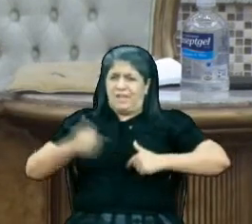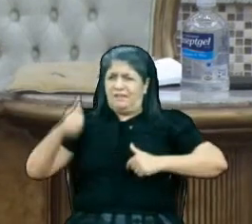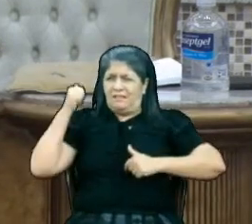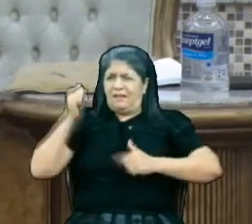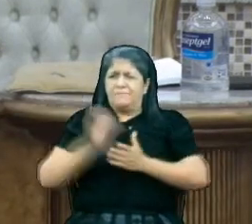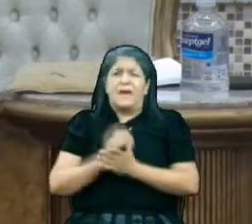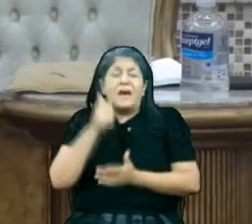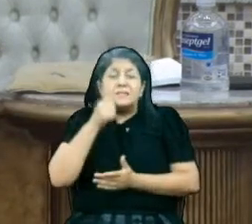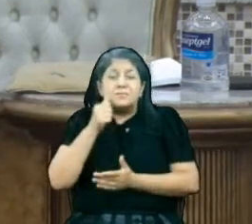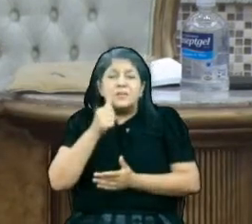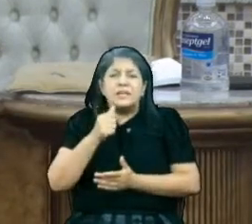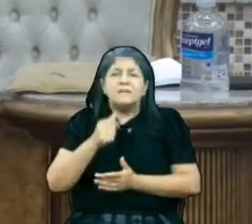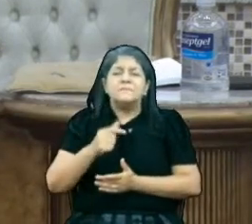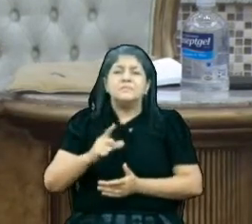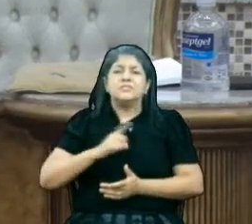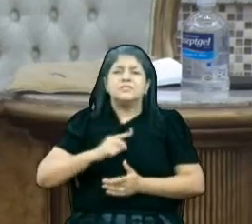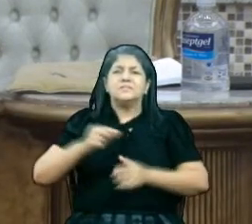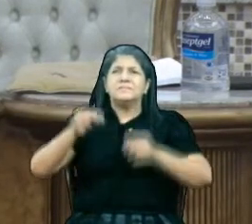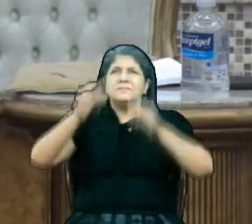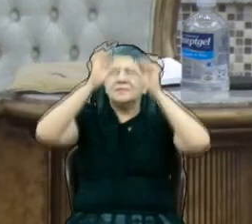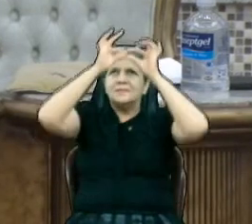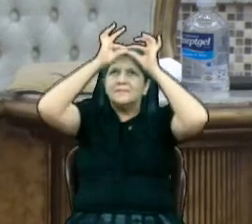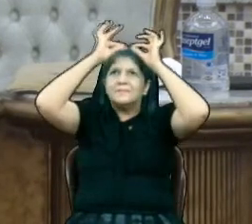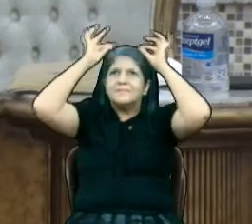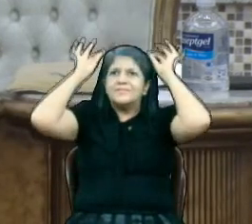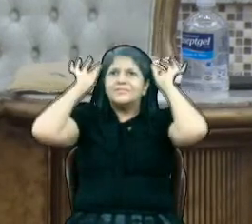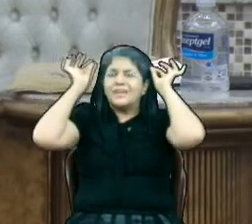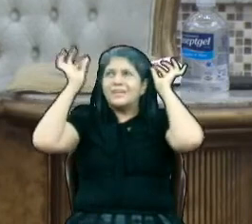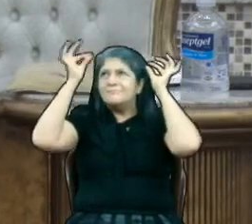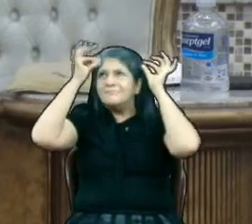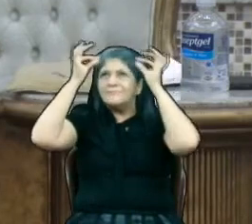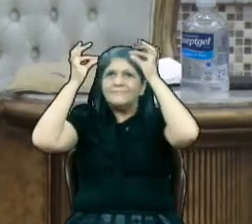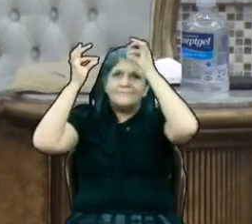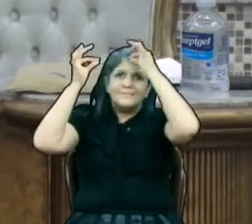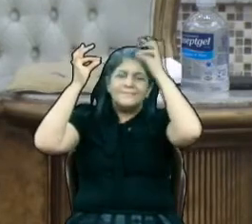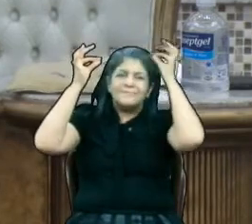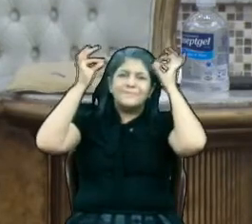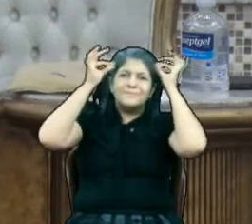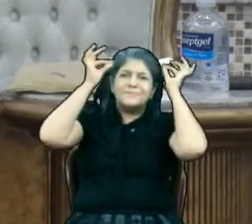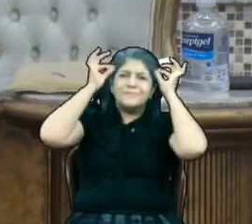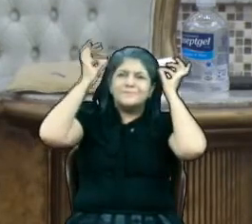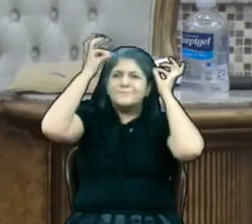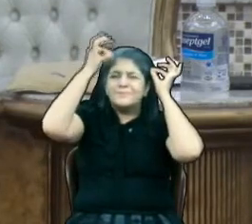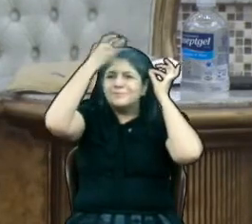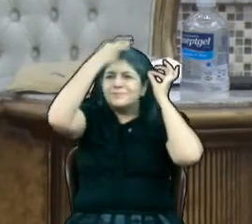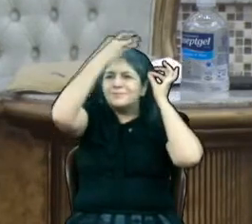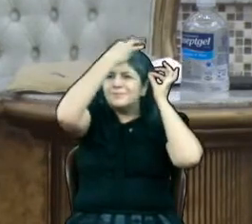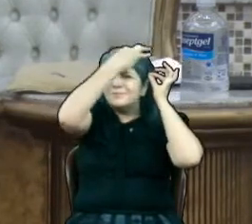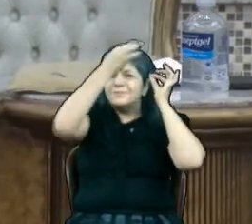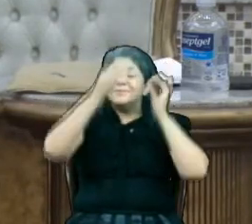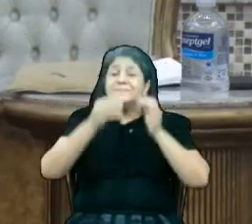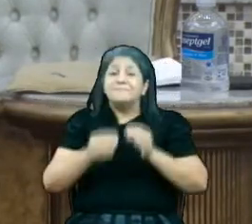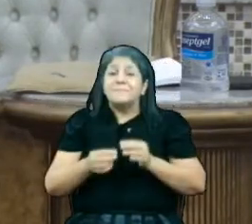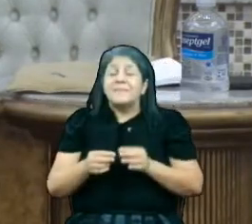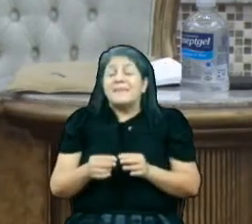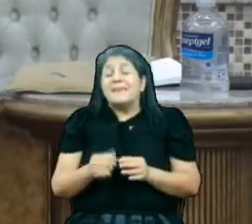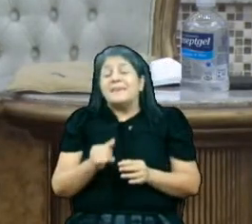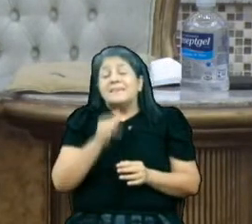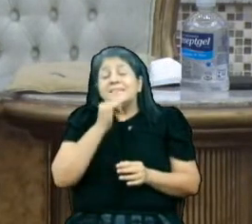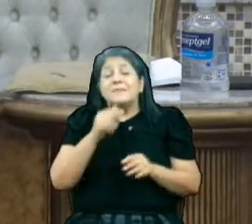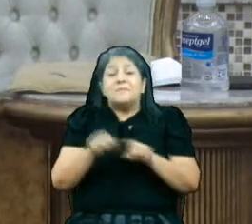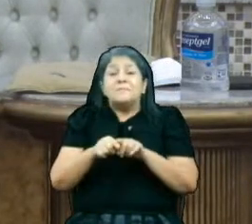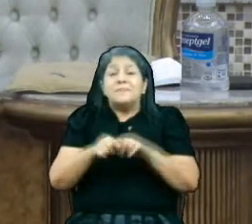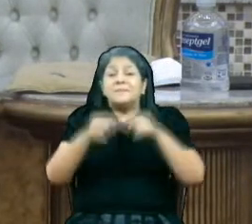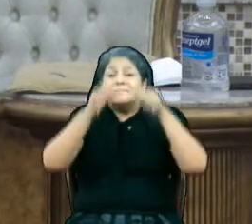dez dracmas no seu bojo era um símbolo de que aquela moça